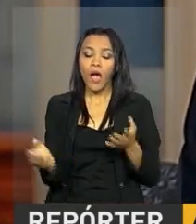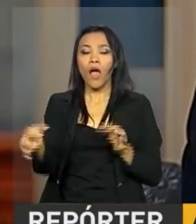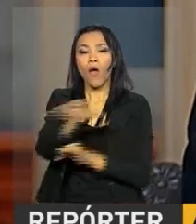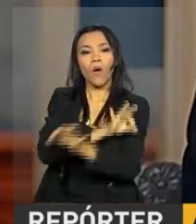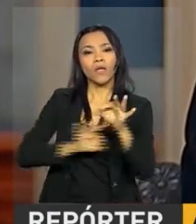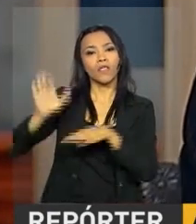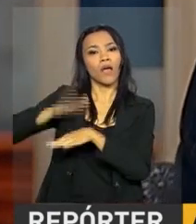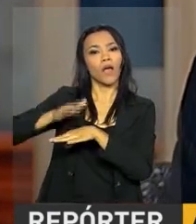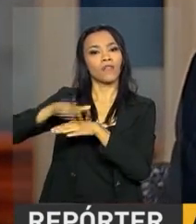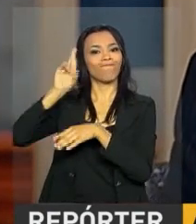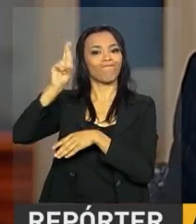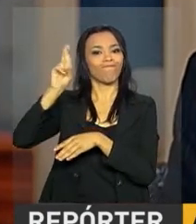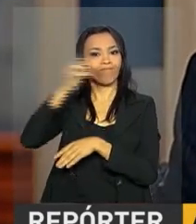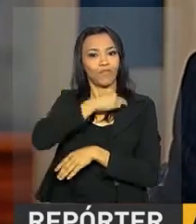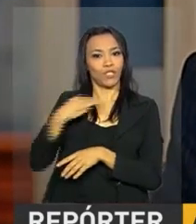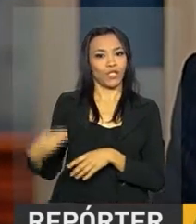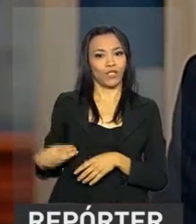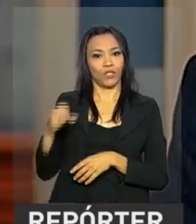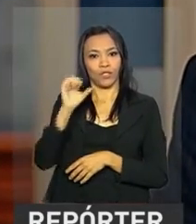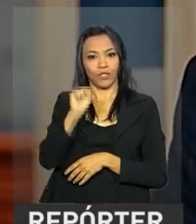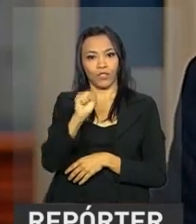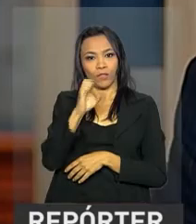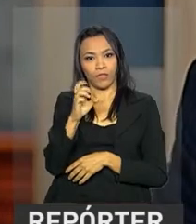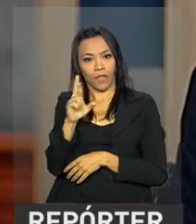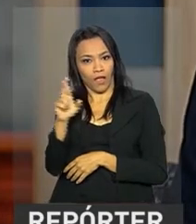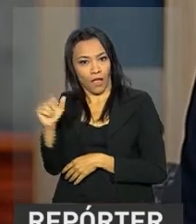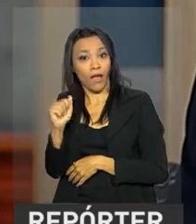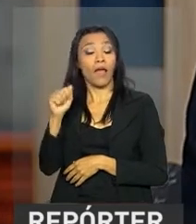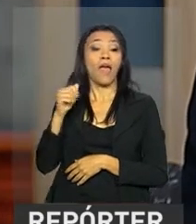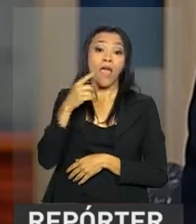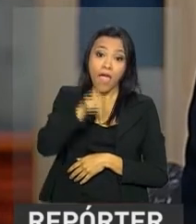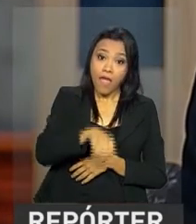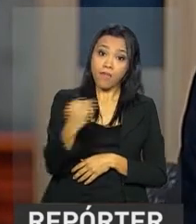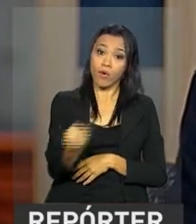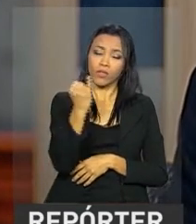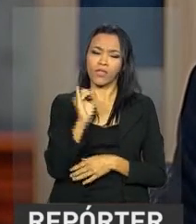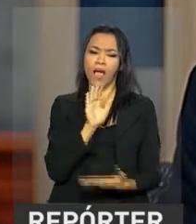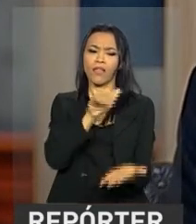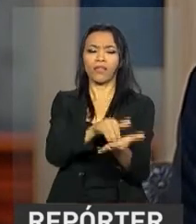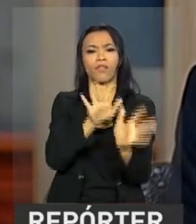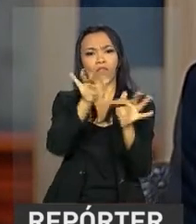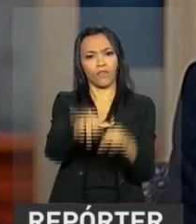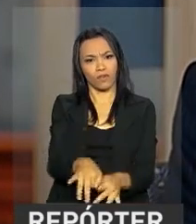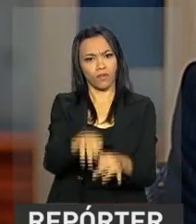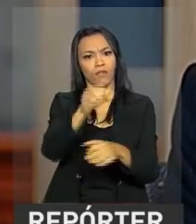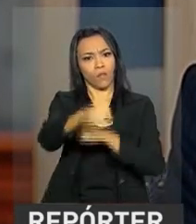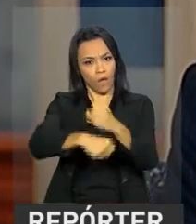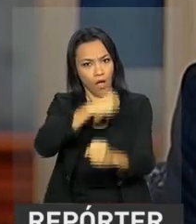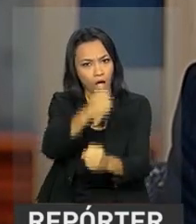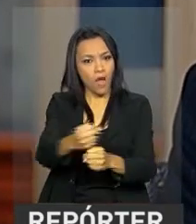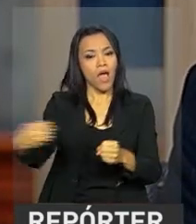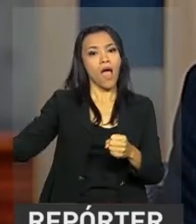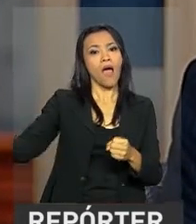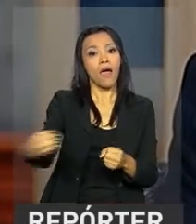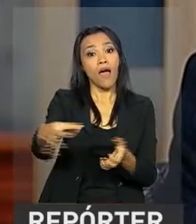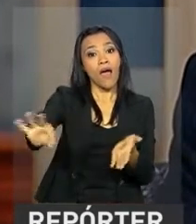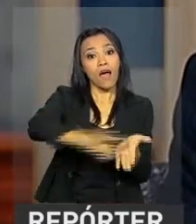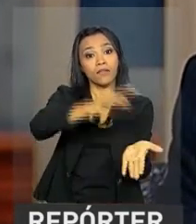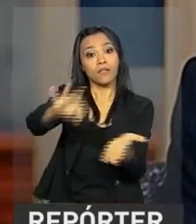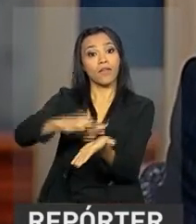ministro josé serra é importantíssima para que nós possamos até o final do ano assinar novos protocolos de cooperação